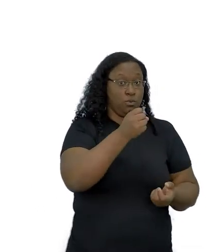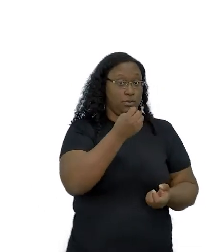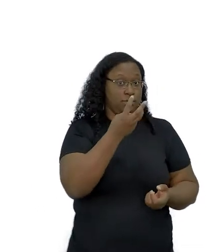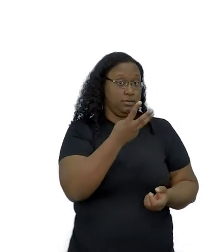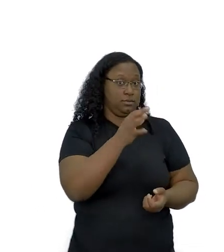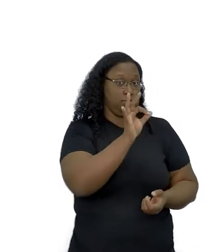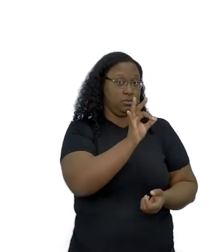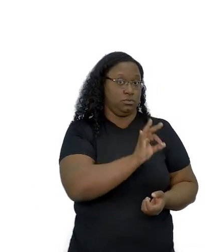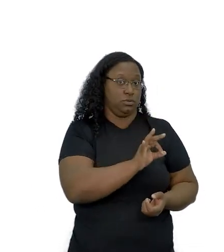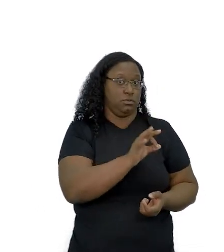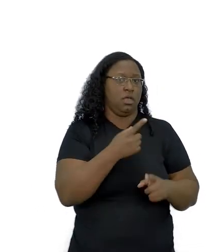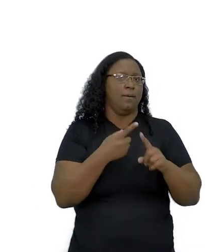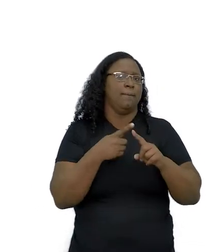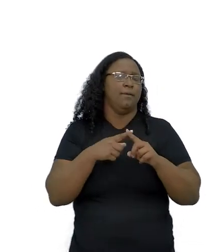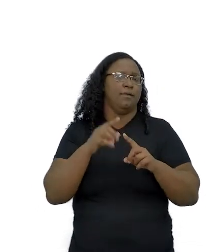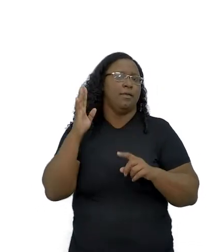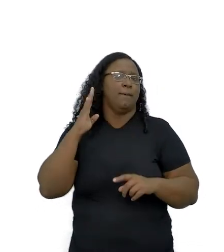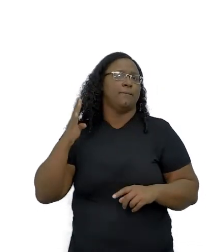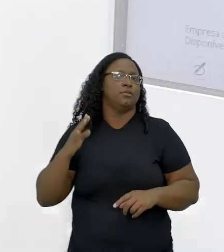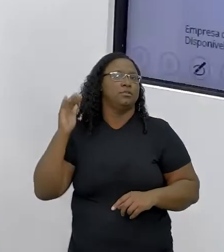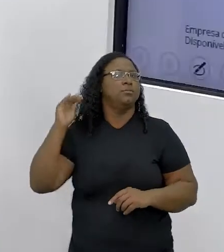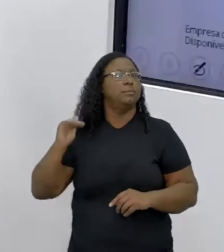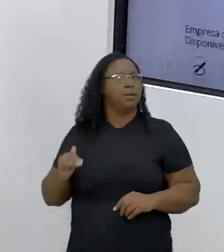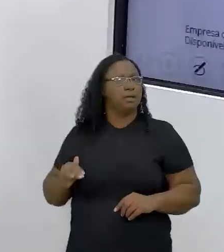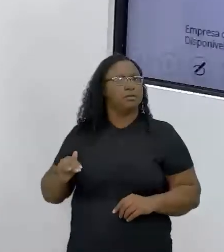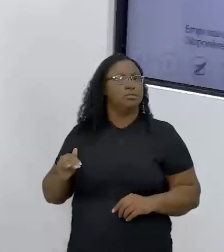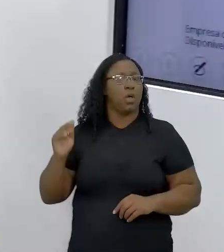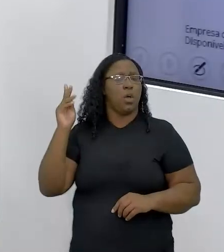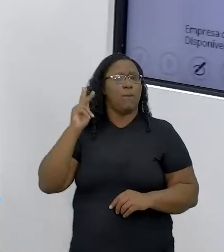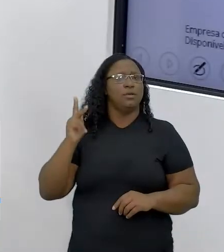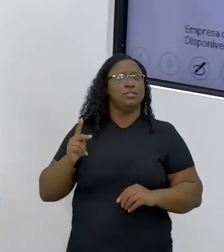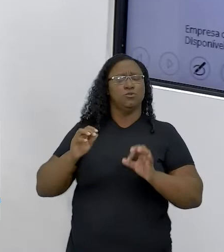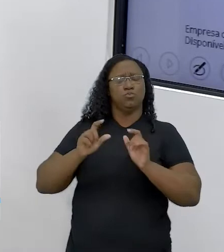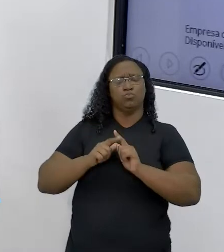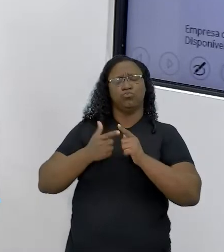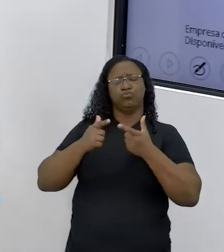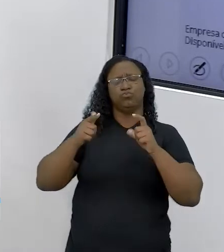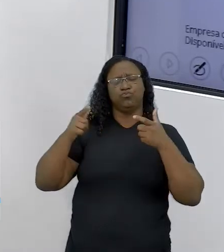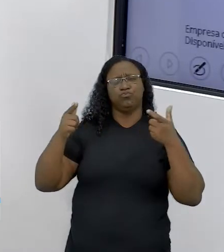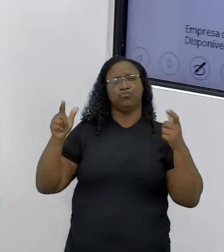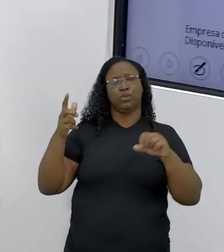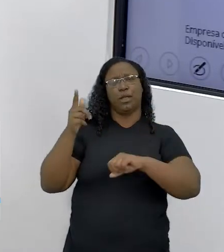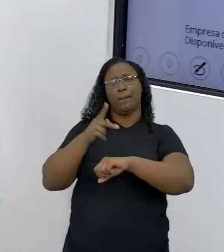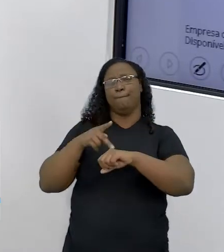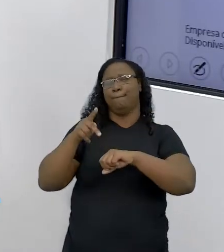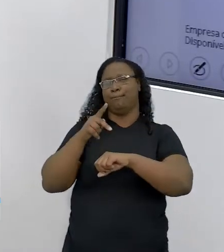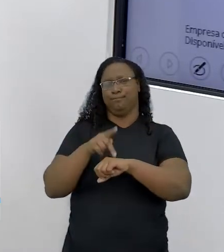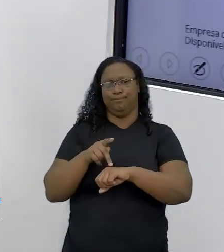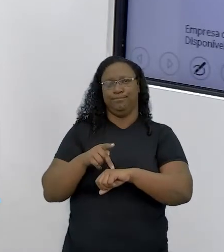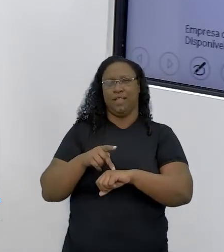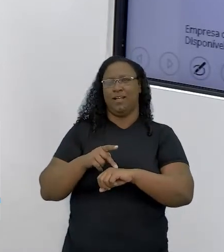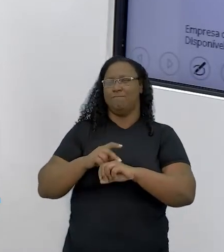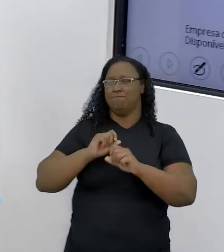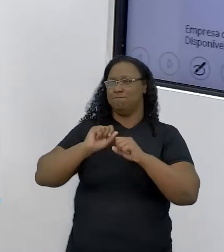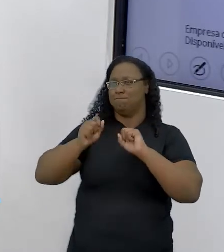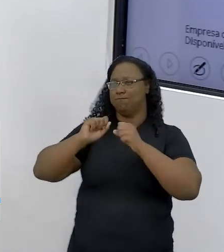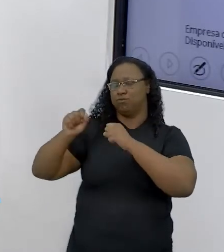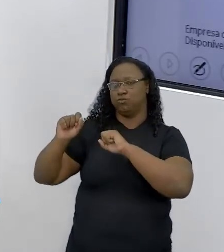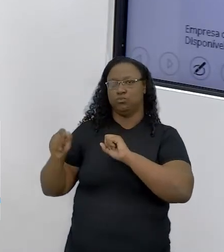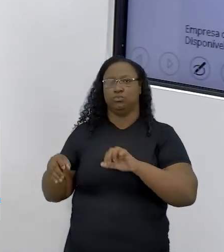será em que o Brasil é um pouco menos? O Brasil é um país muito extenso e ele tem várias potencialidades, né? Ele